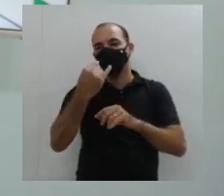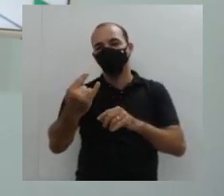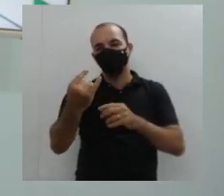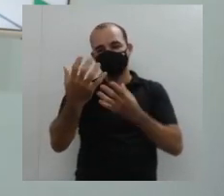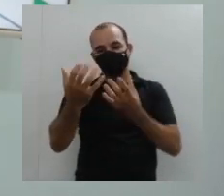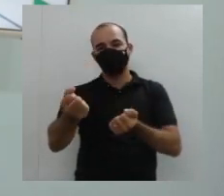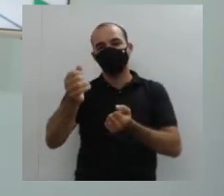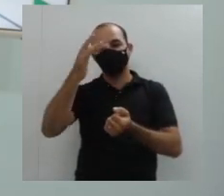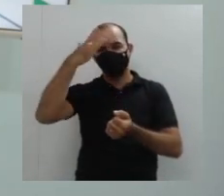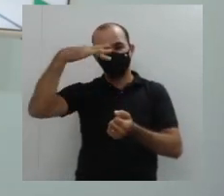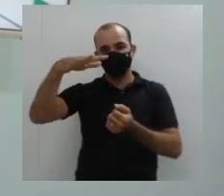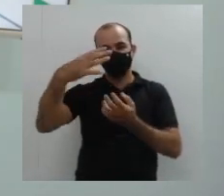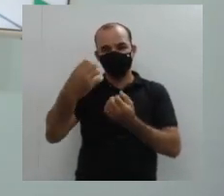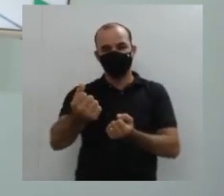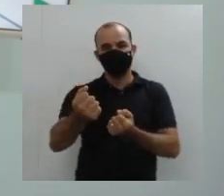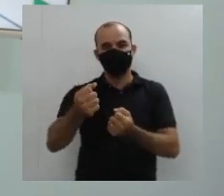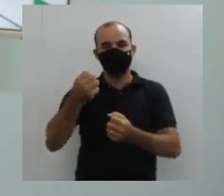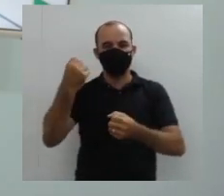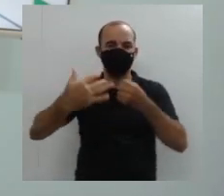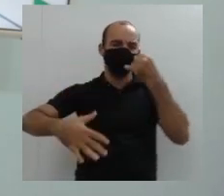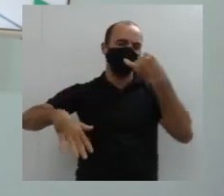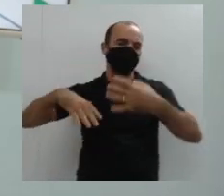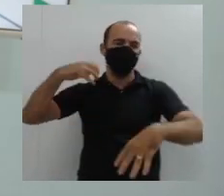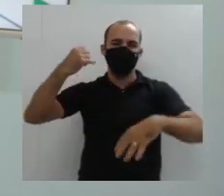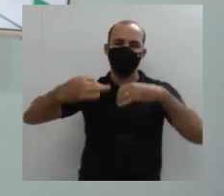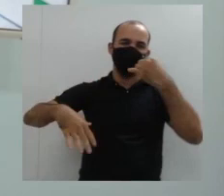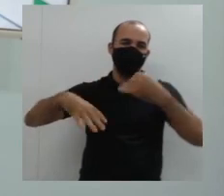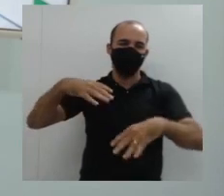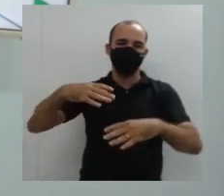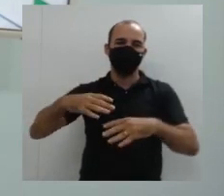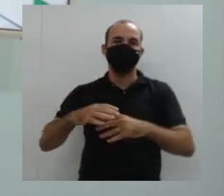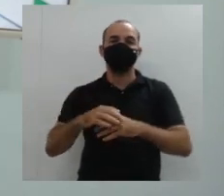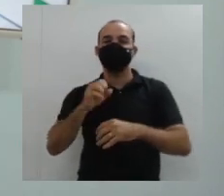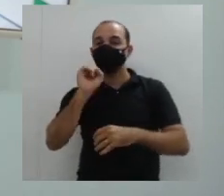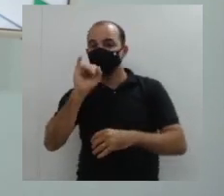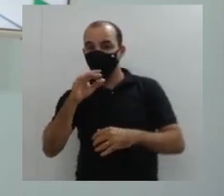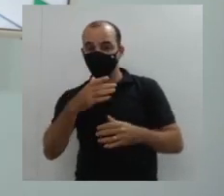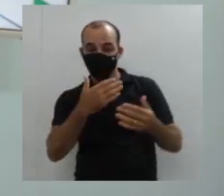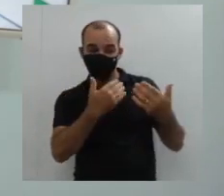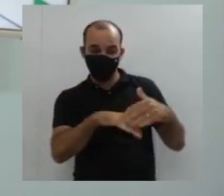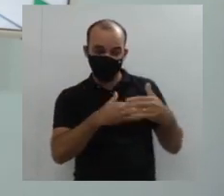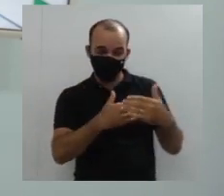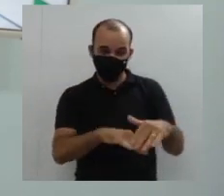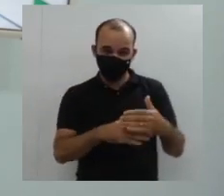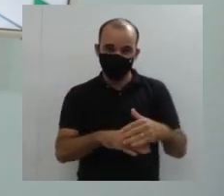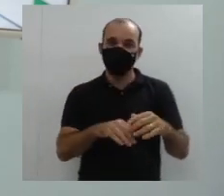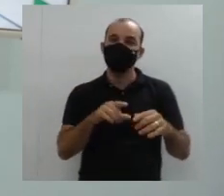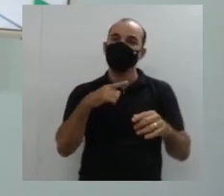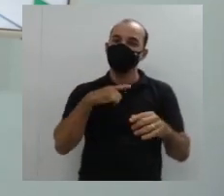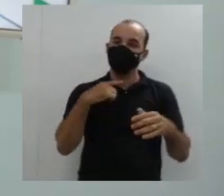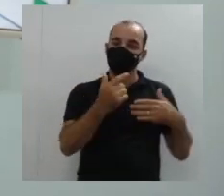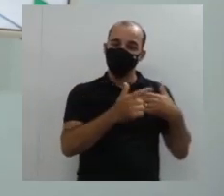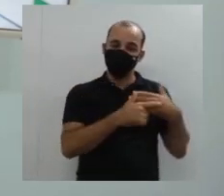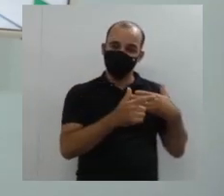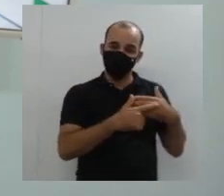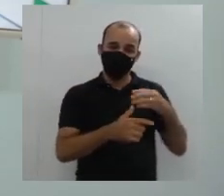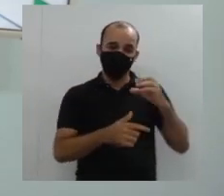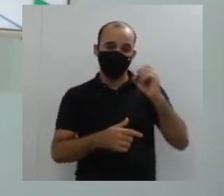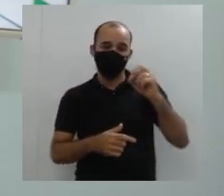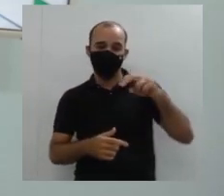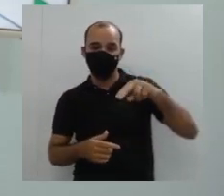certo? Lembrar que a linguagem da propaganda é a função que? Conativa ou apelativa,